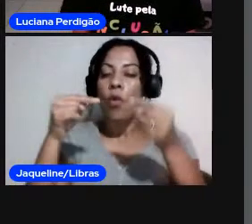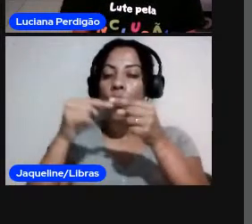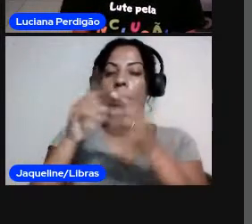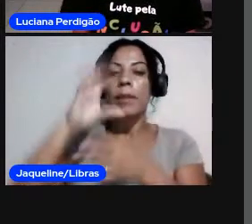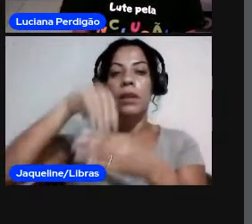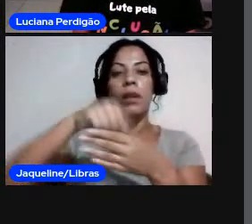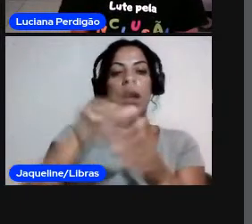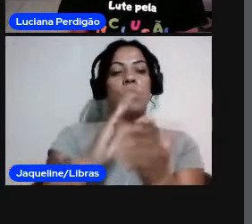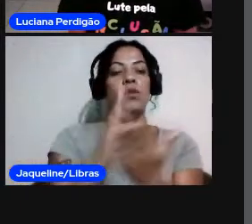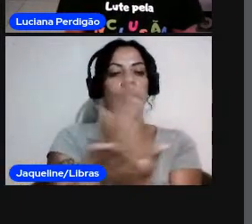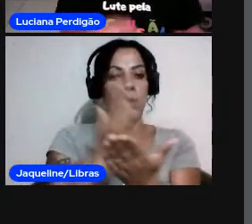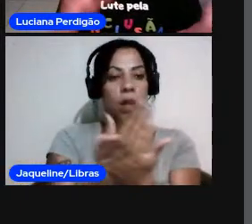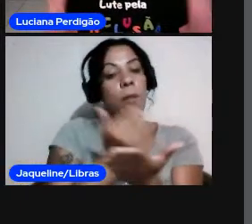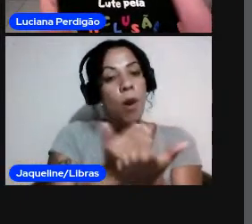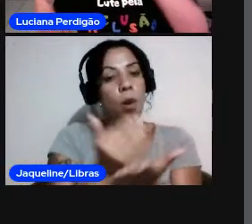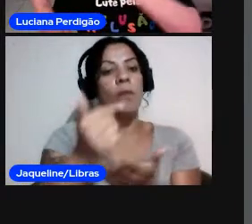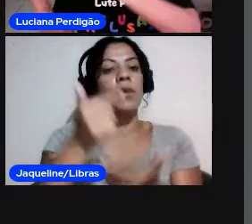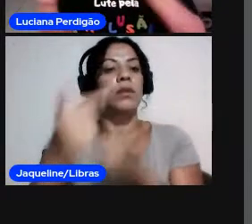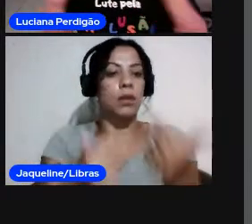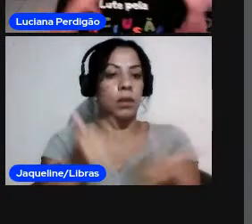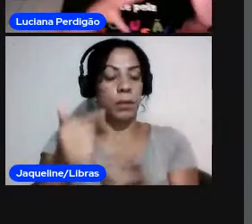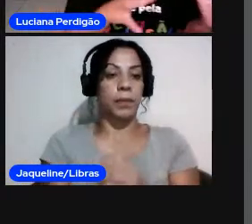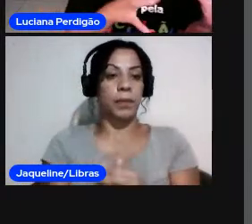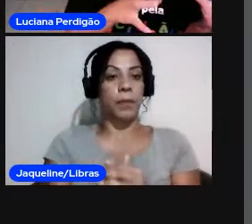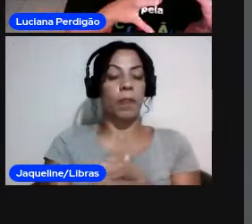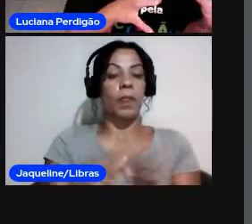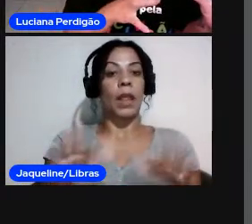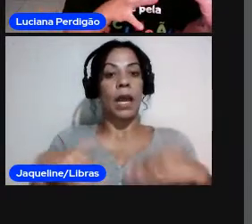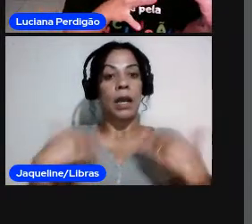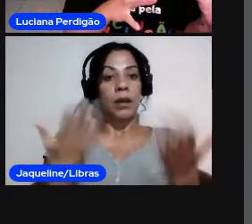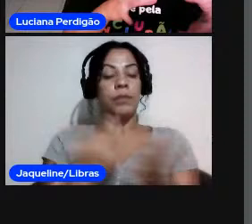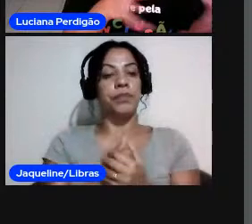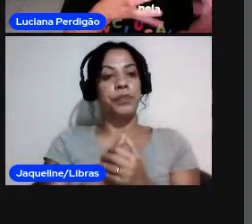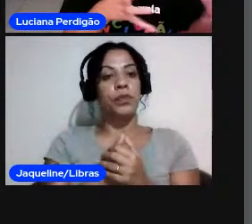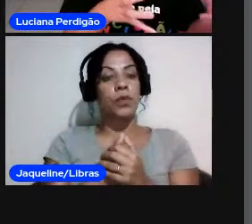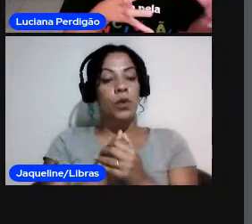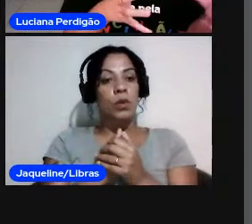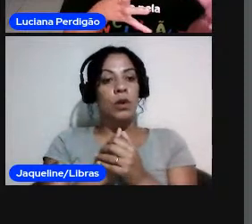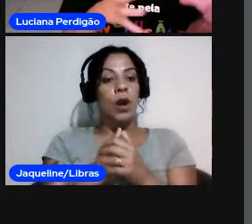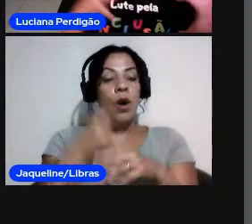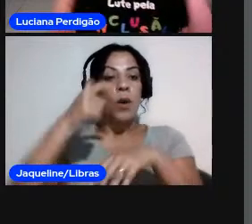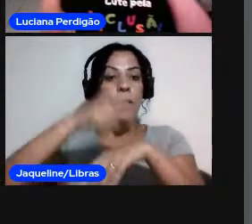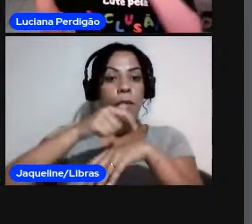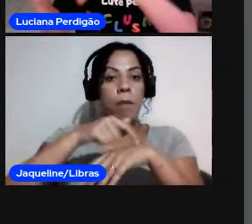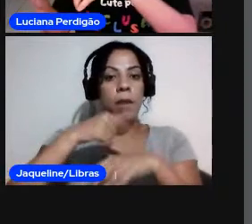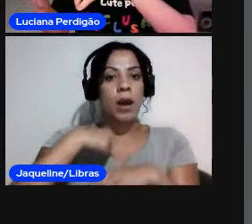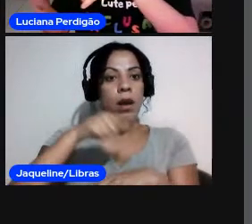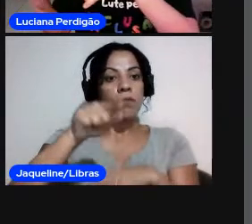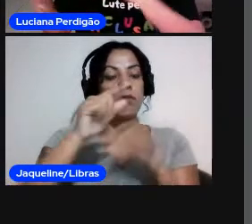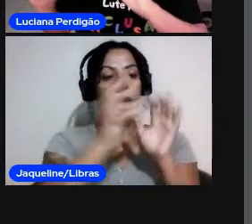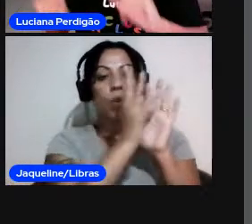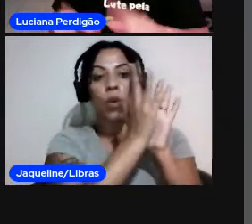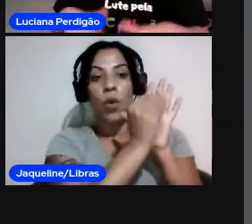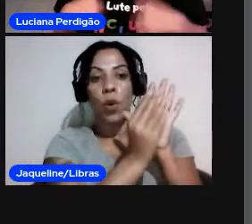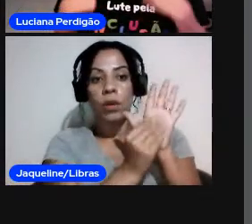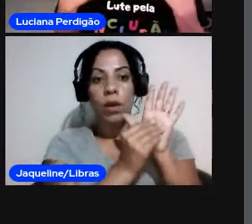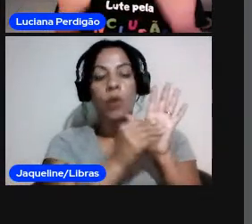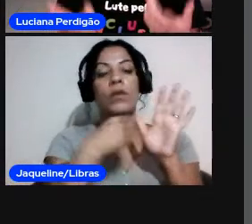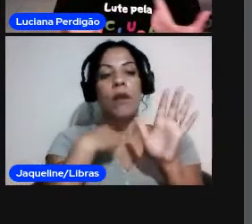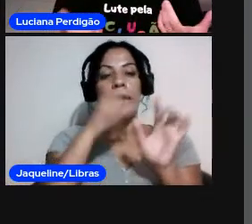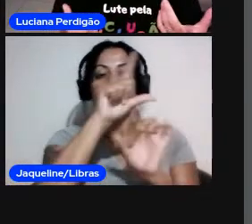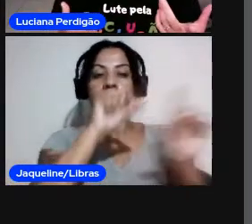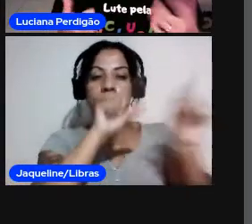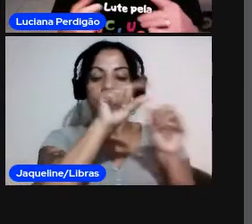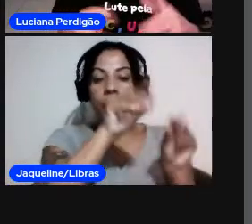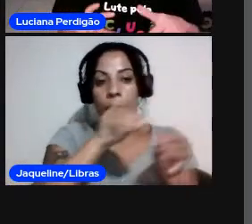a trabalhar. Quando eu transpus, né, esse conteúdo para o curso, aí eu